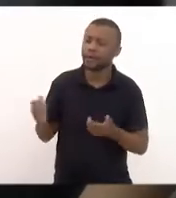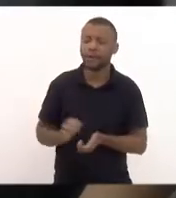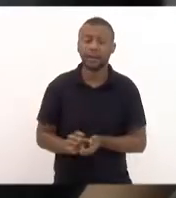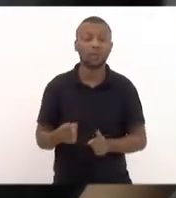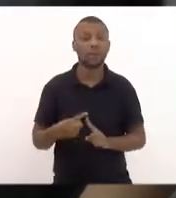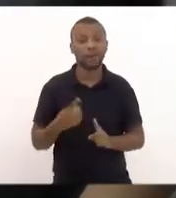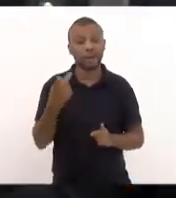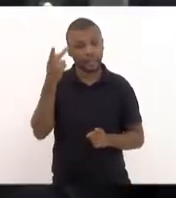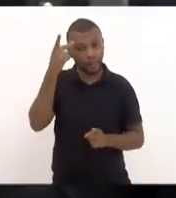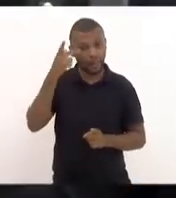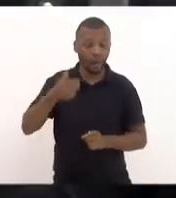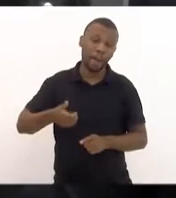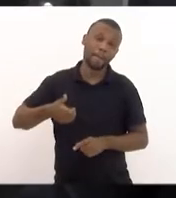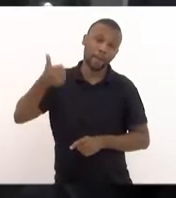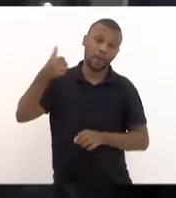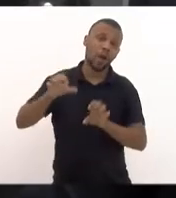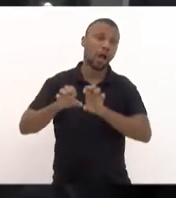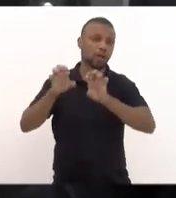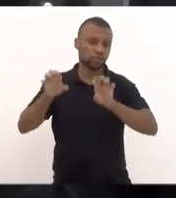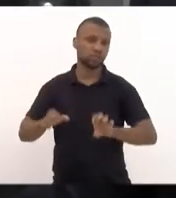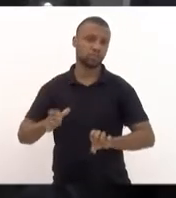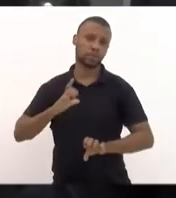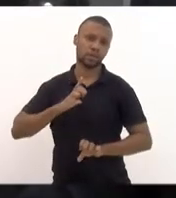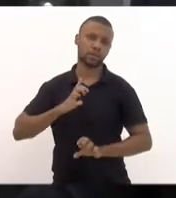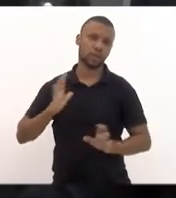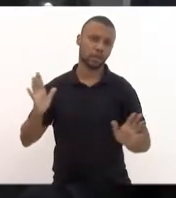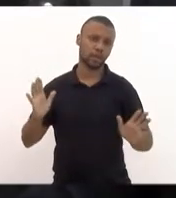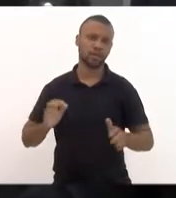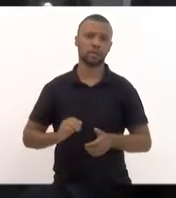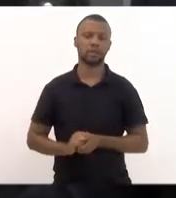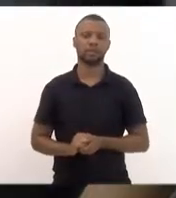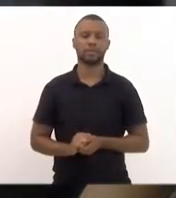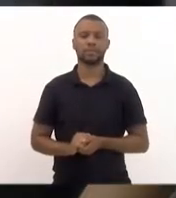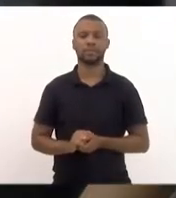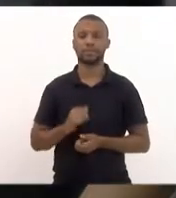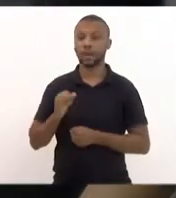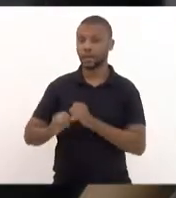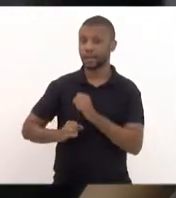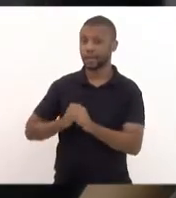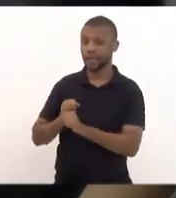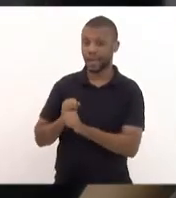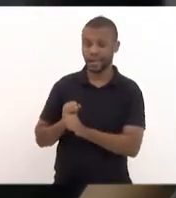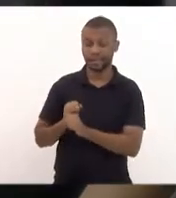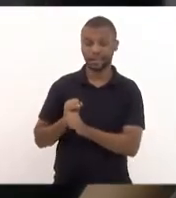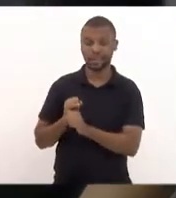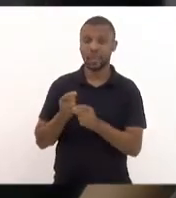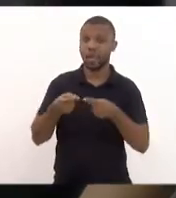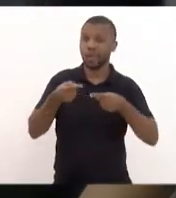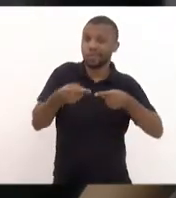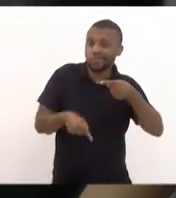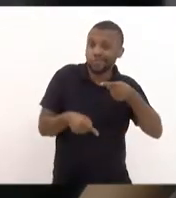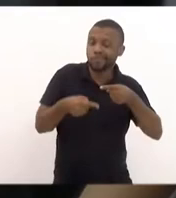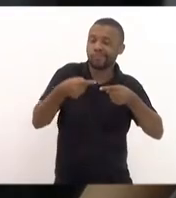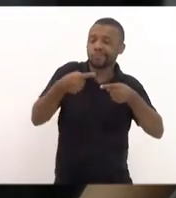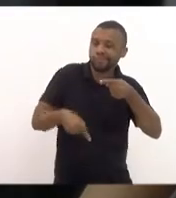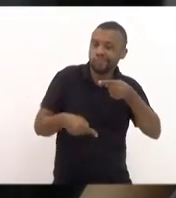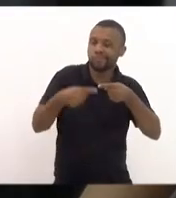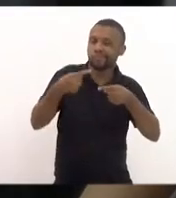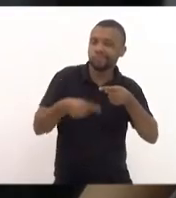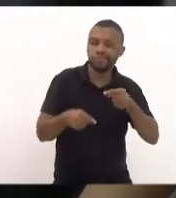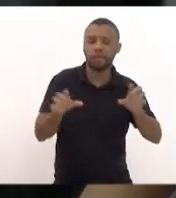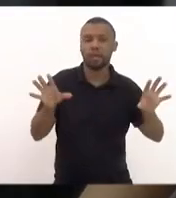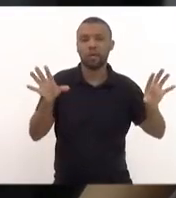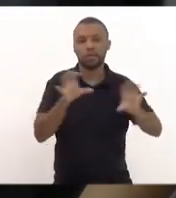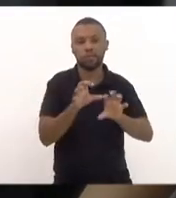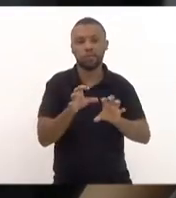Paulo tem muito melhor infraestrutura. Quer dizer, o sinal de internet cai muito onde eu estou, e eu não posso emitir